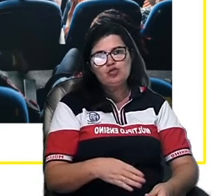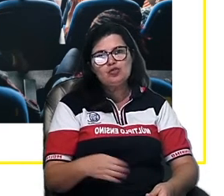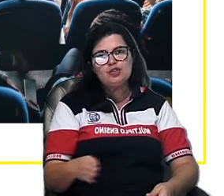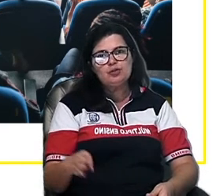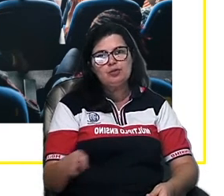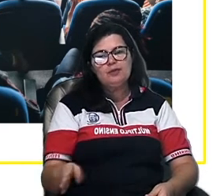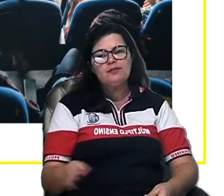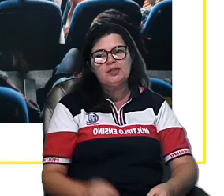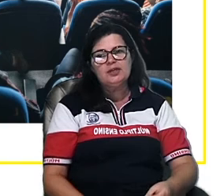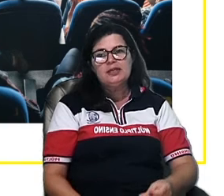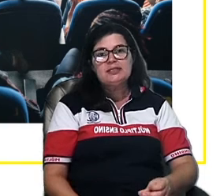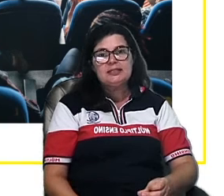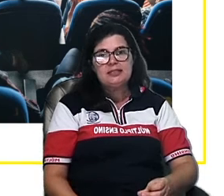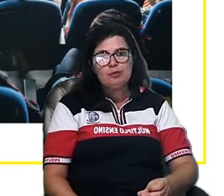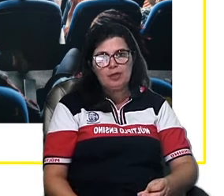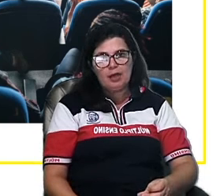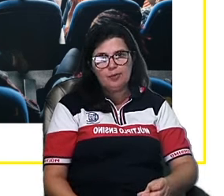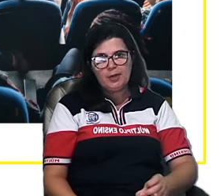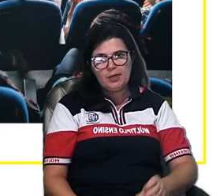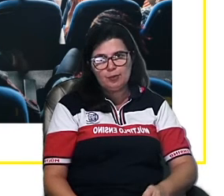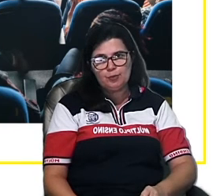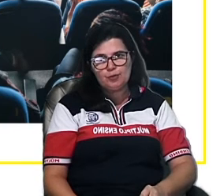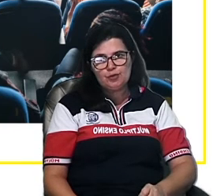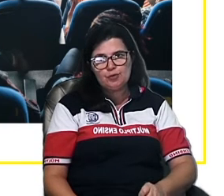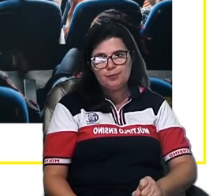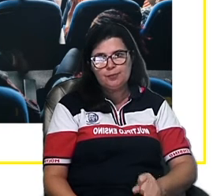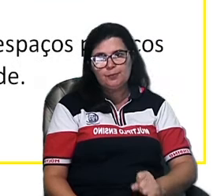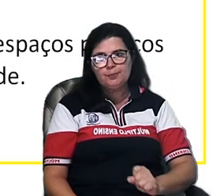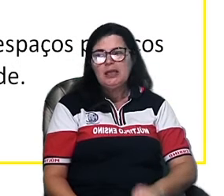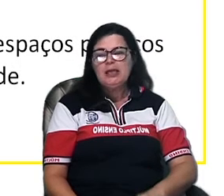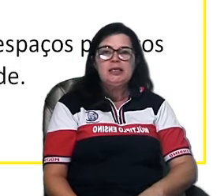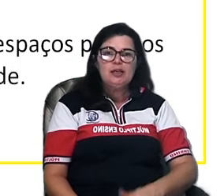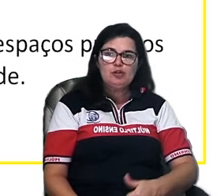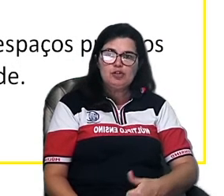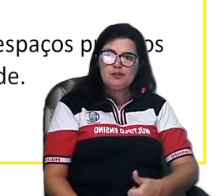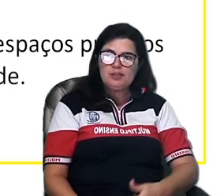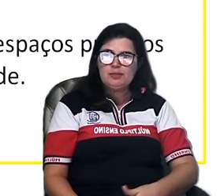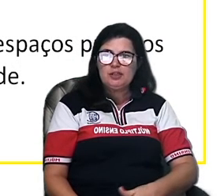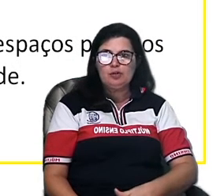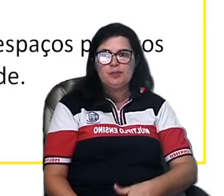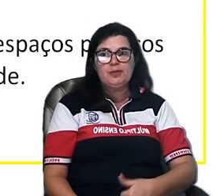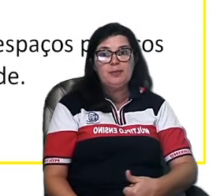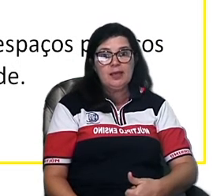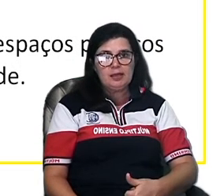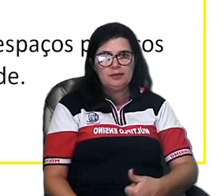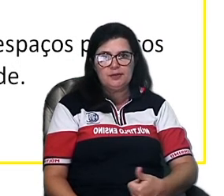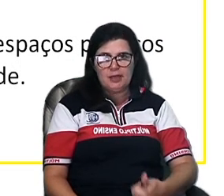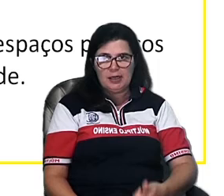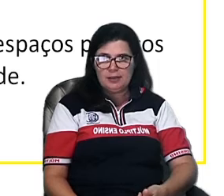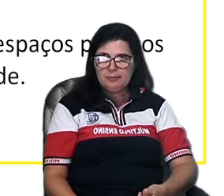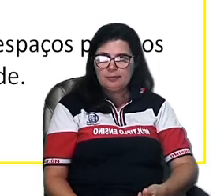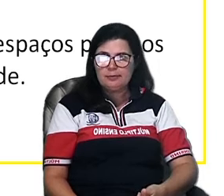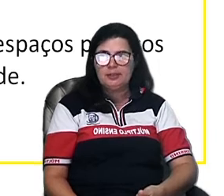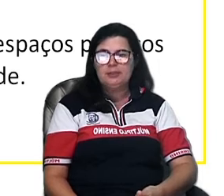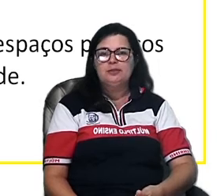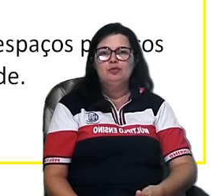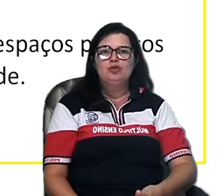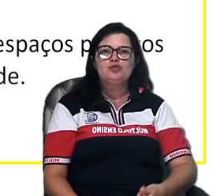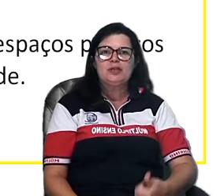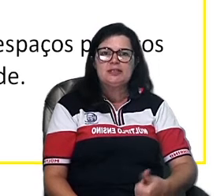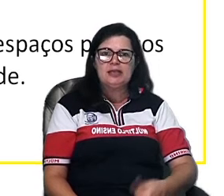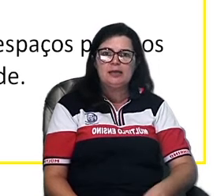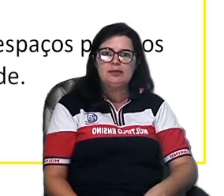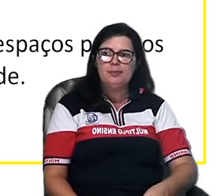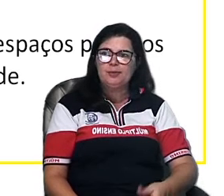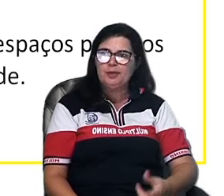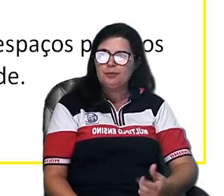da construção de uma vida saudável para todos. E aí nós fizemos a nossa primeira atividade, né, o